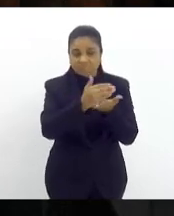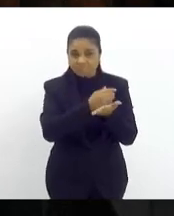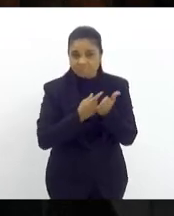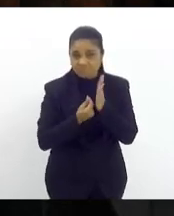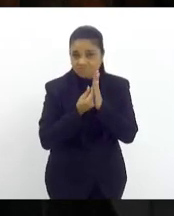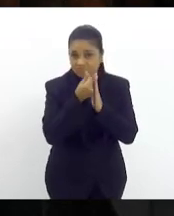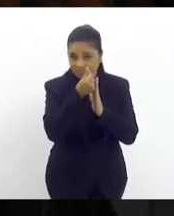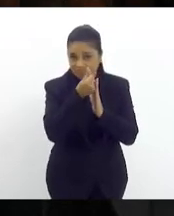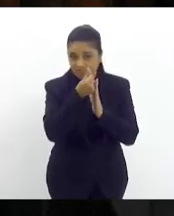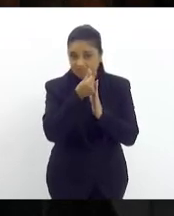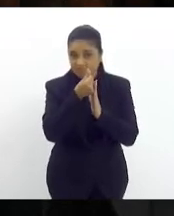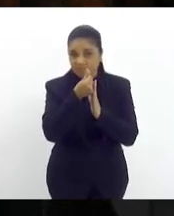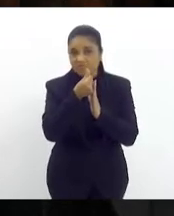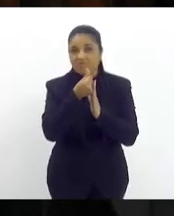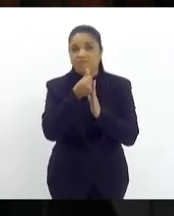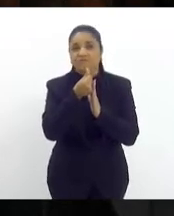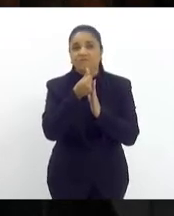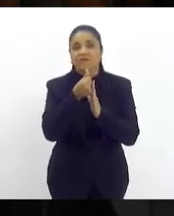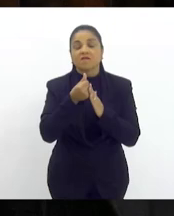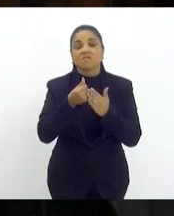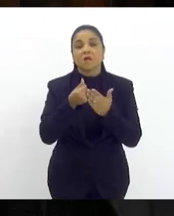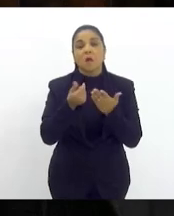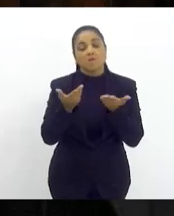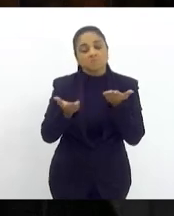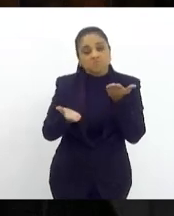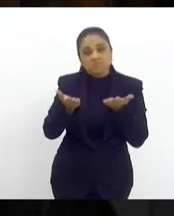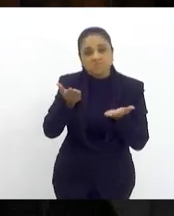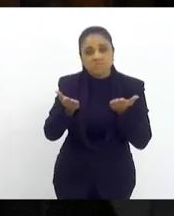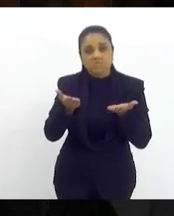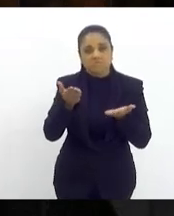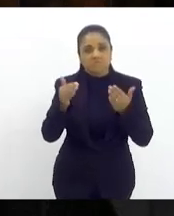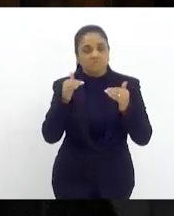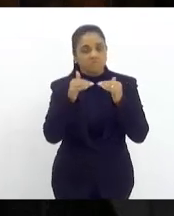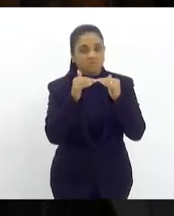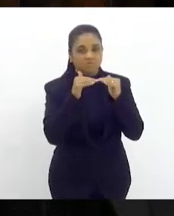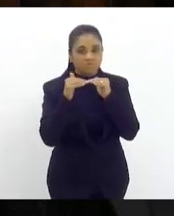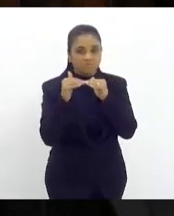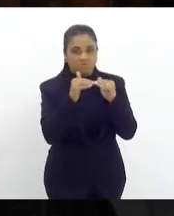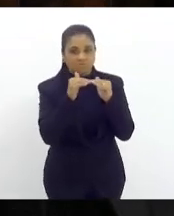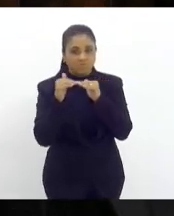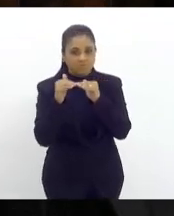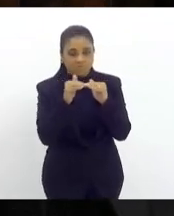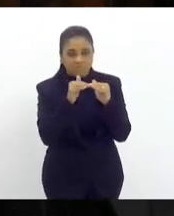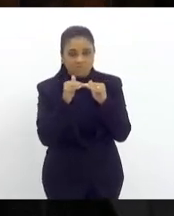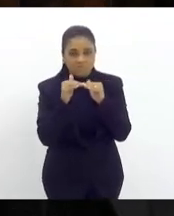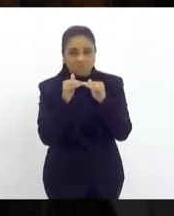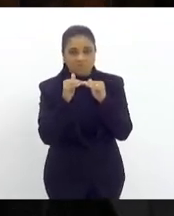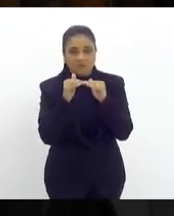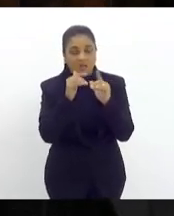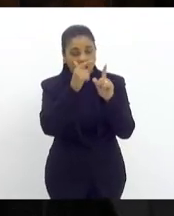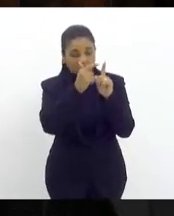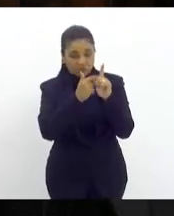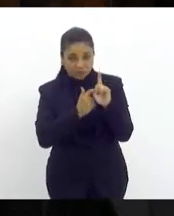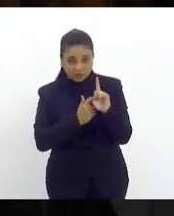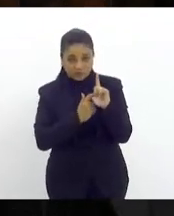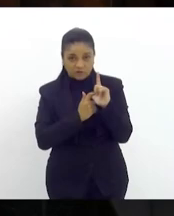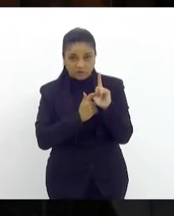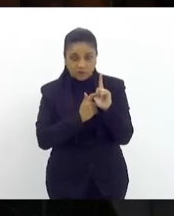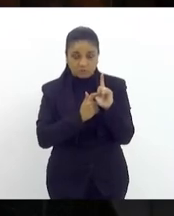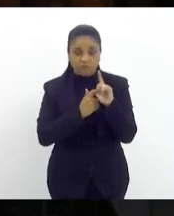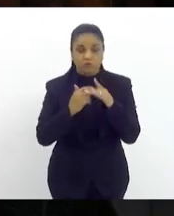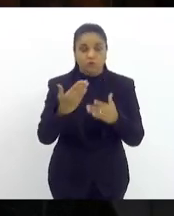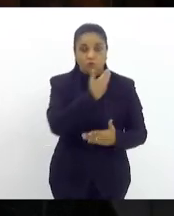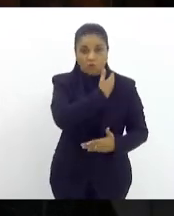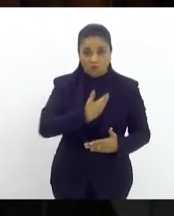até a estabilização da relação entre a dívida bruta do